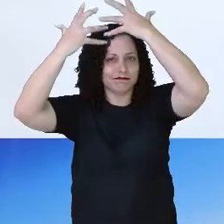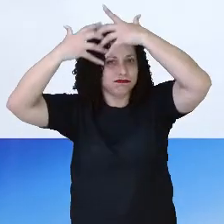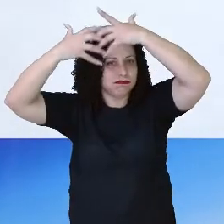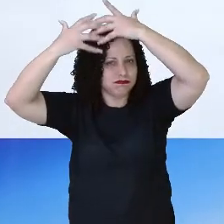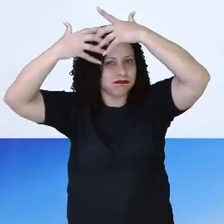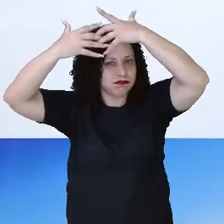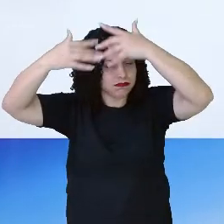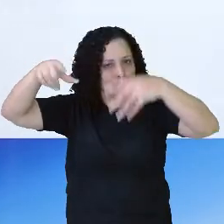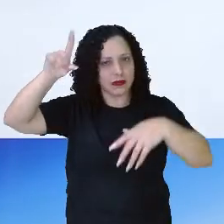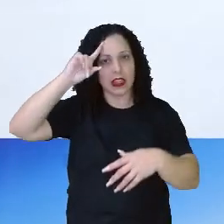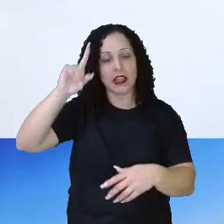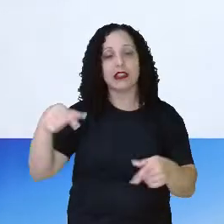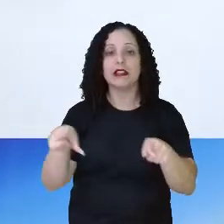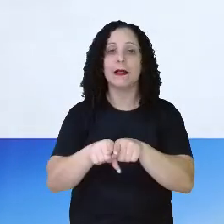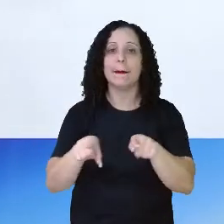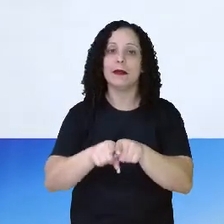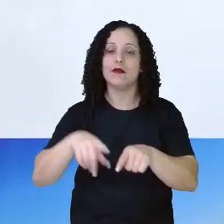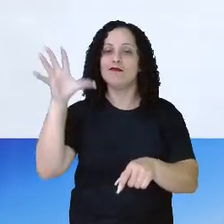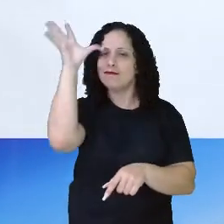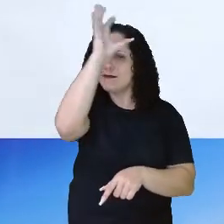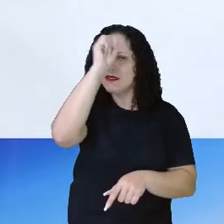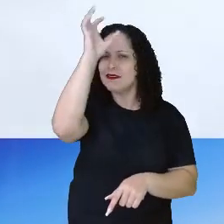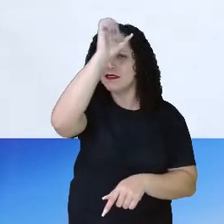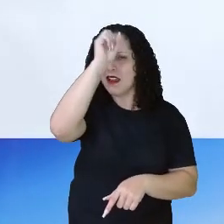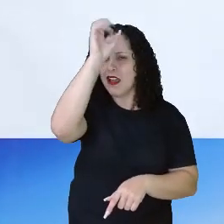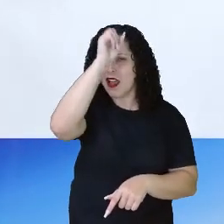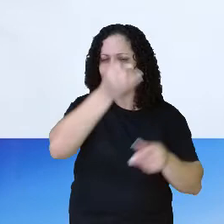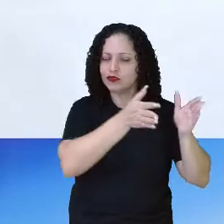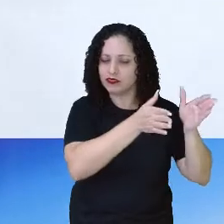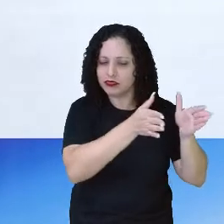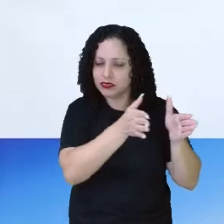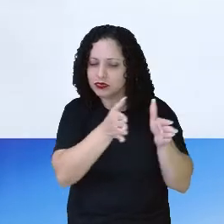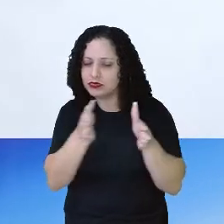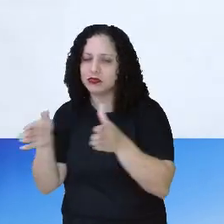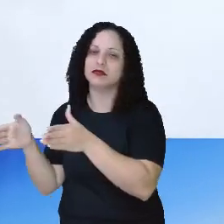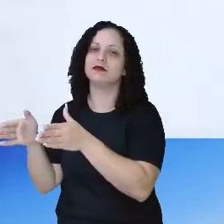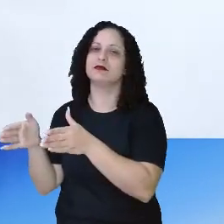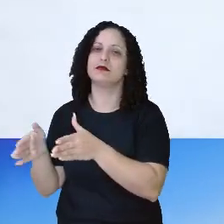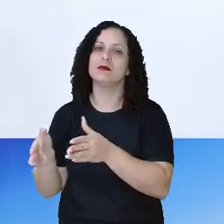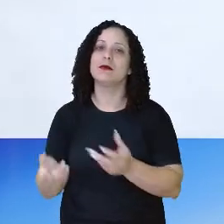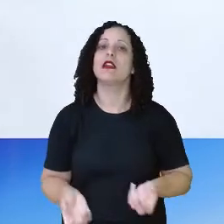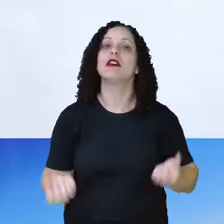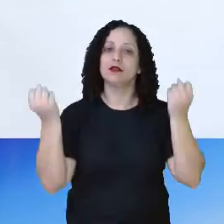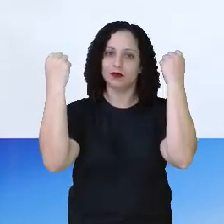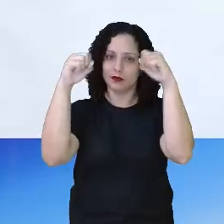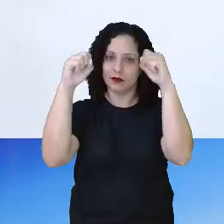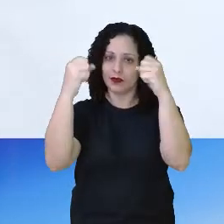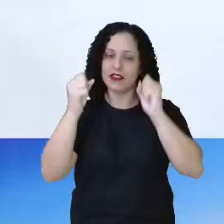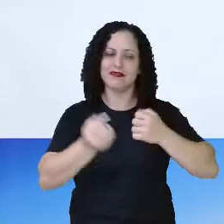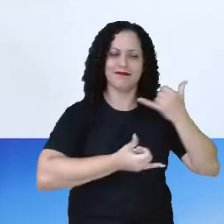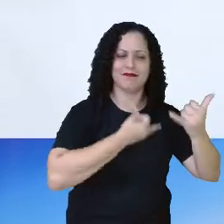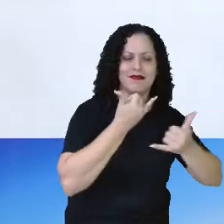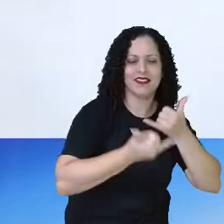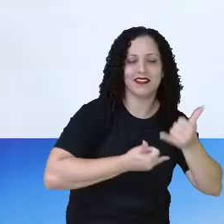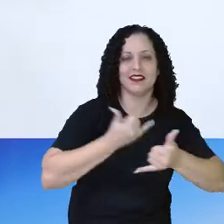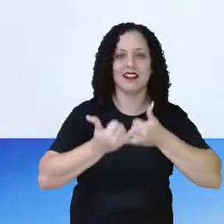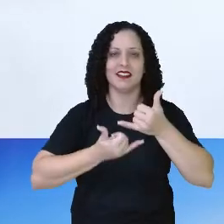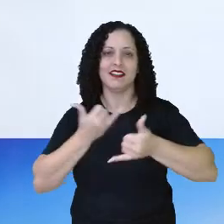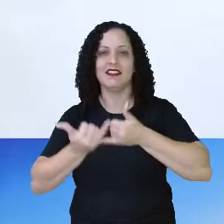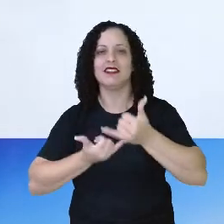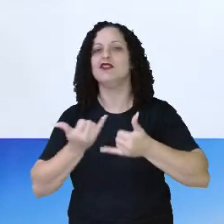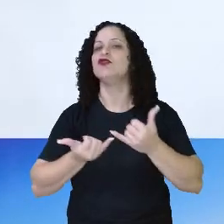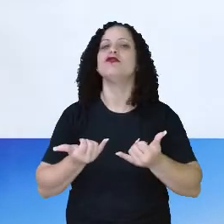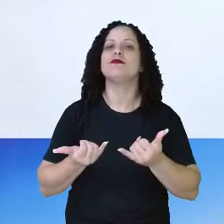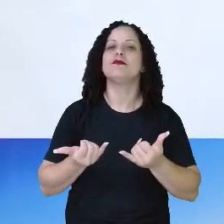aprendizado também dessas funções durante a educação física, durante as brincadeiras,